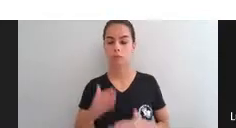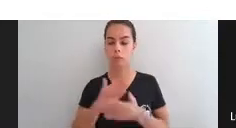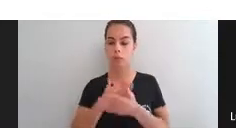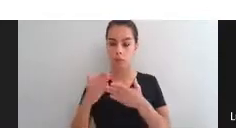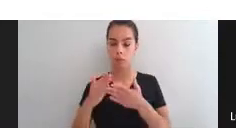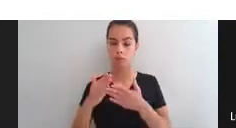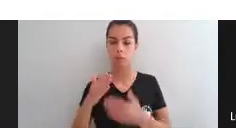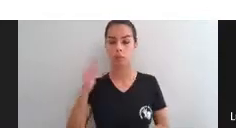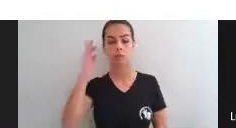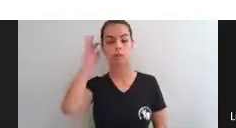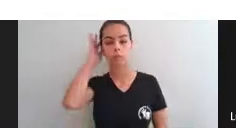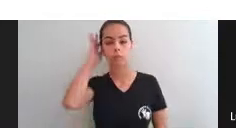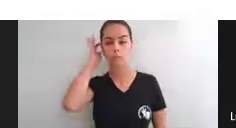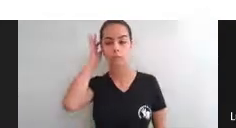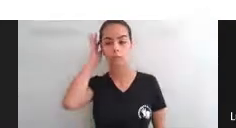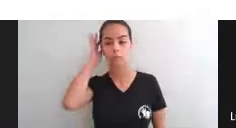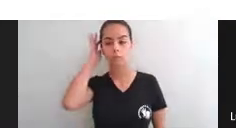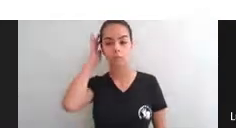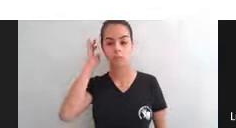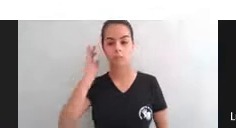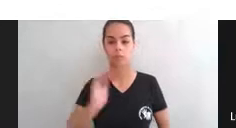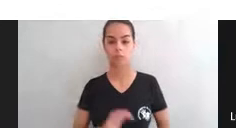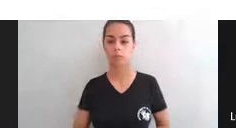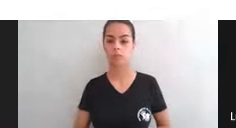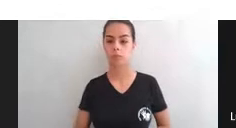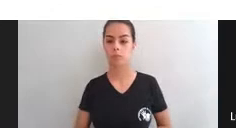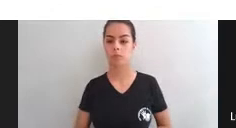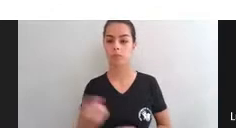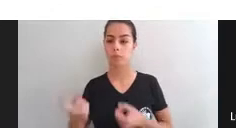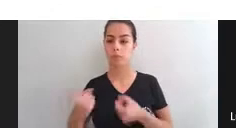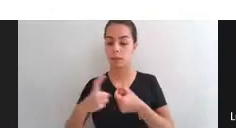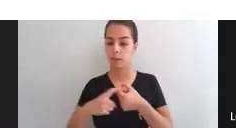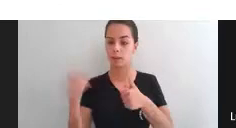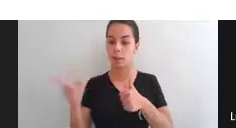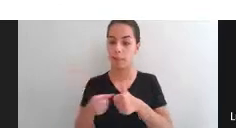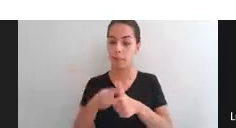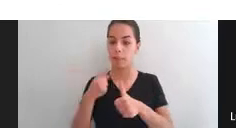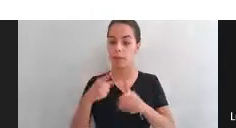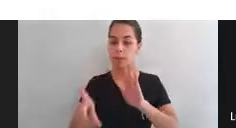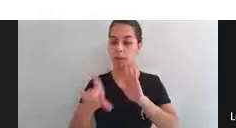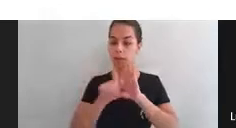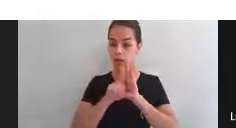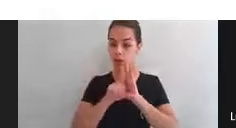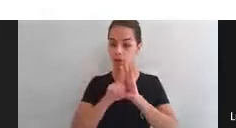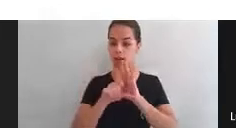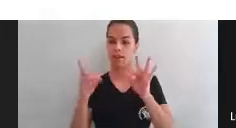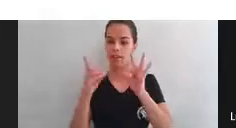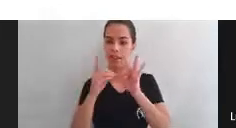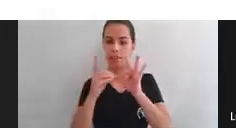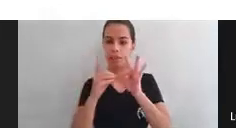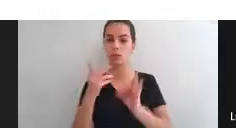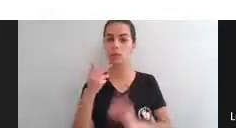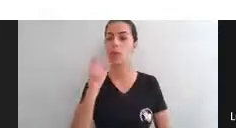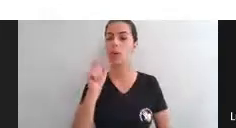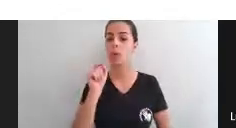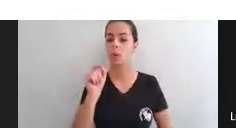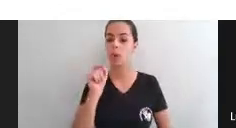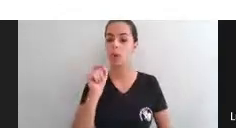Bem, voltando aqui. Primeira lei, ela diz que a variação da energia interna